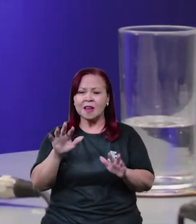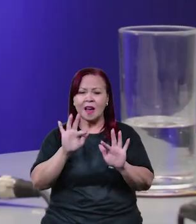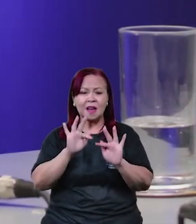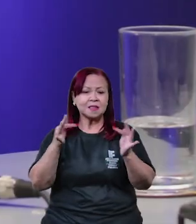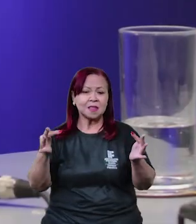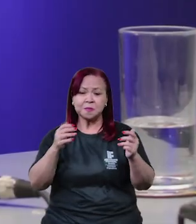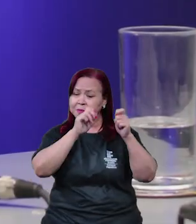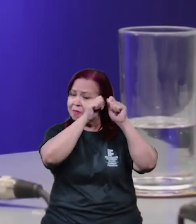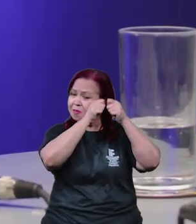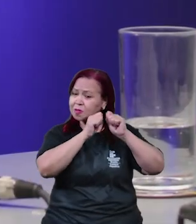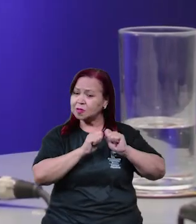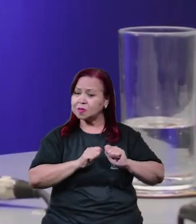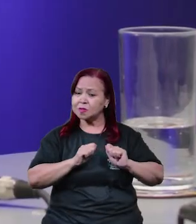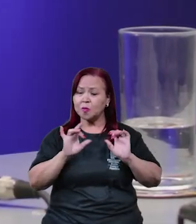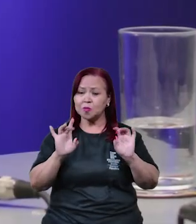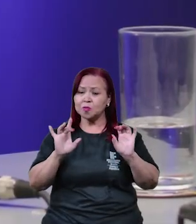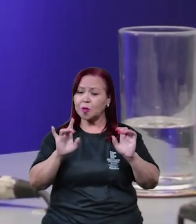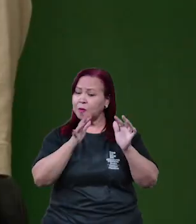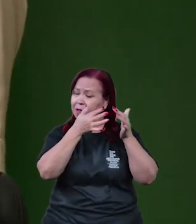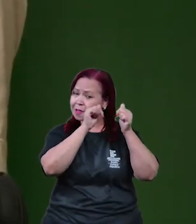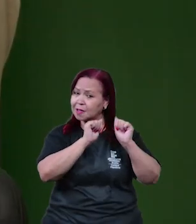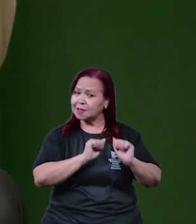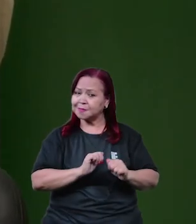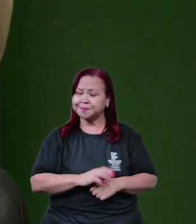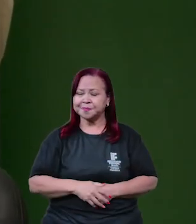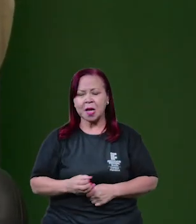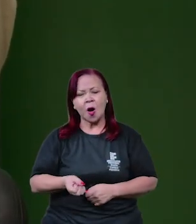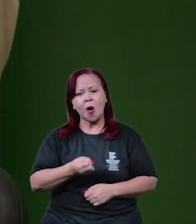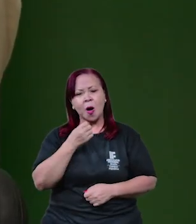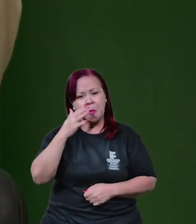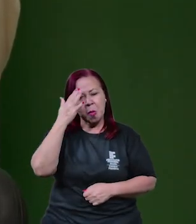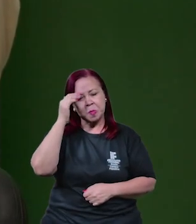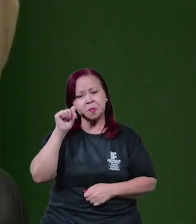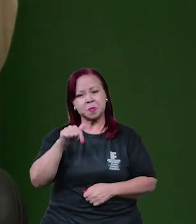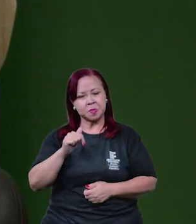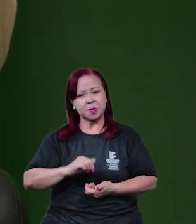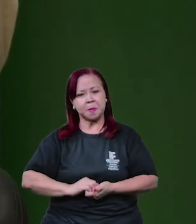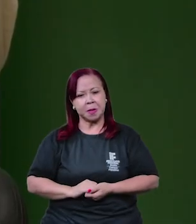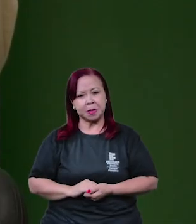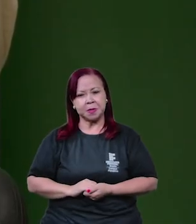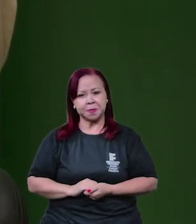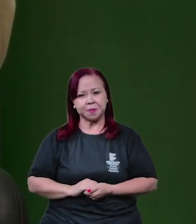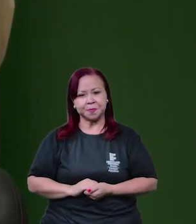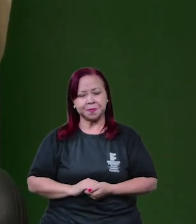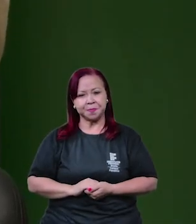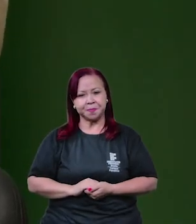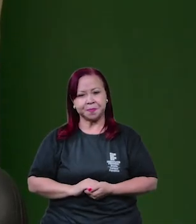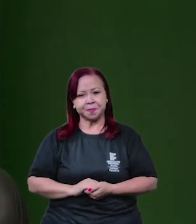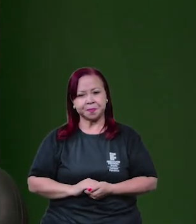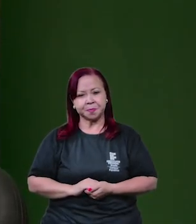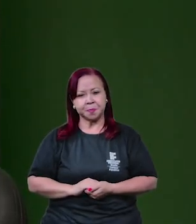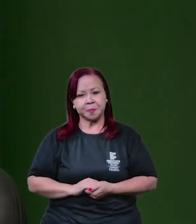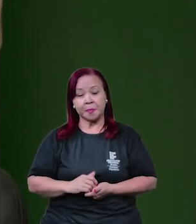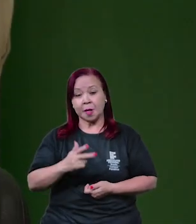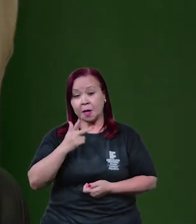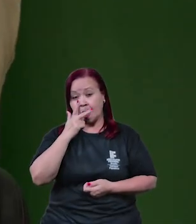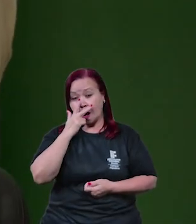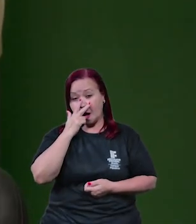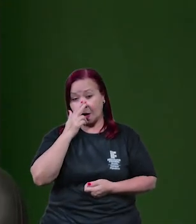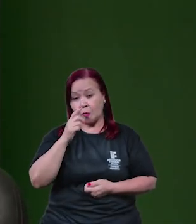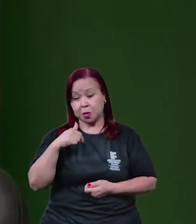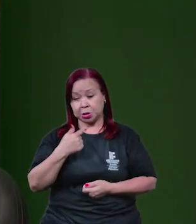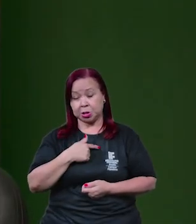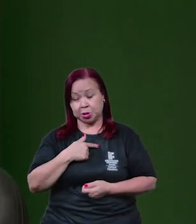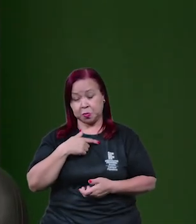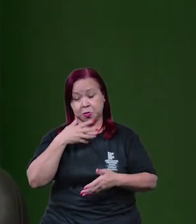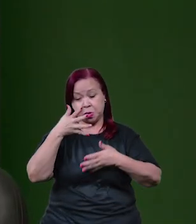trança. Véi, muito lindo escutar isso, de verdade, assim. É... E bom, Mel, eu acho que a gente já